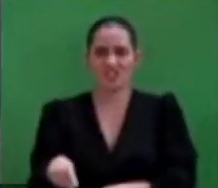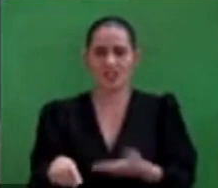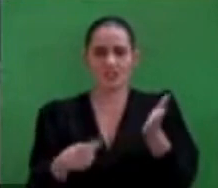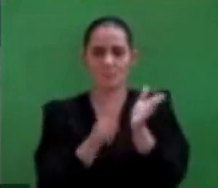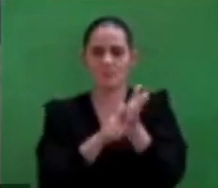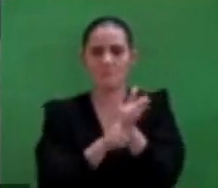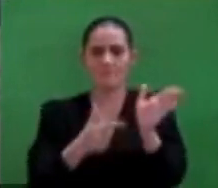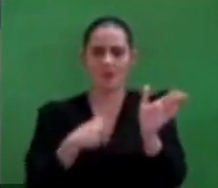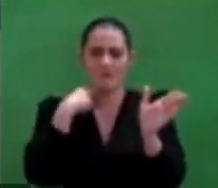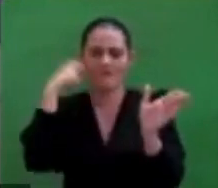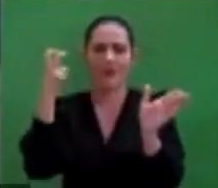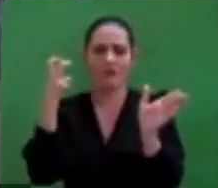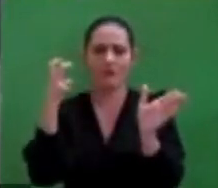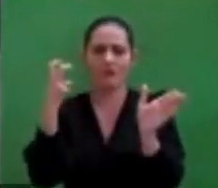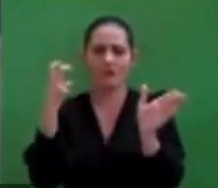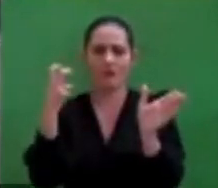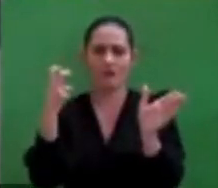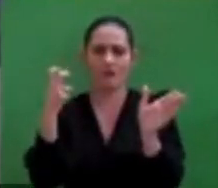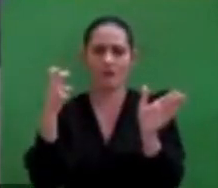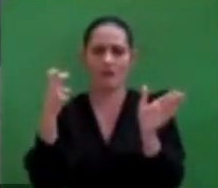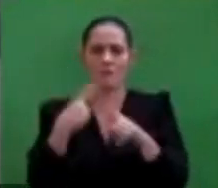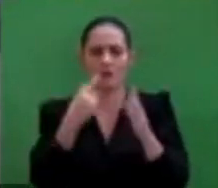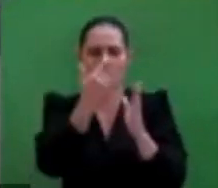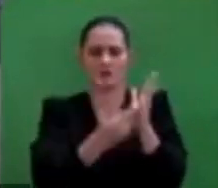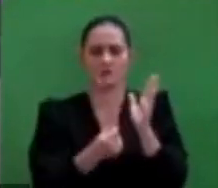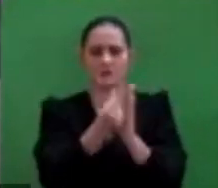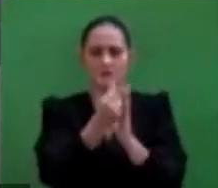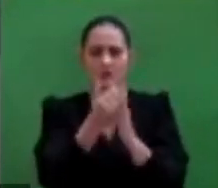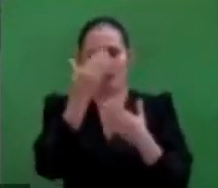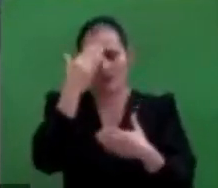vergonha que é registro de preço para a obra. Muito obrigado, senhor presidente.